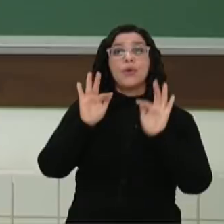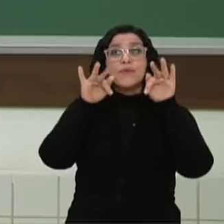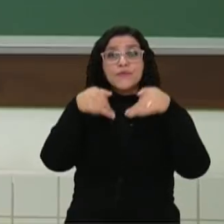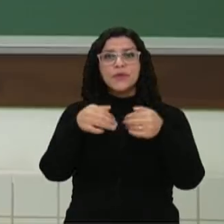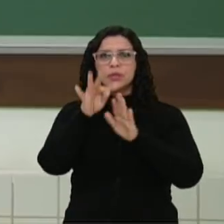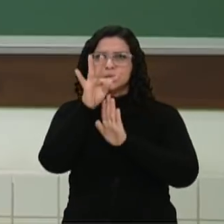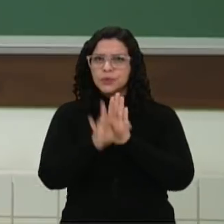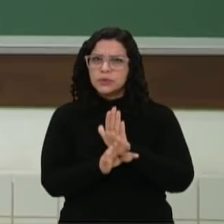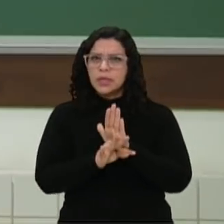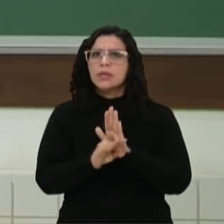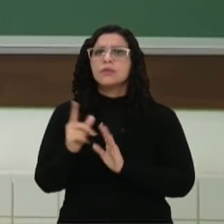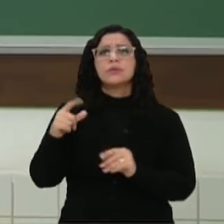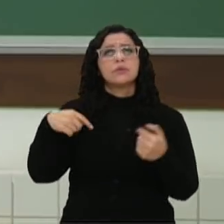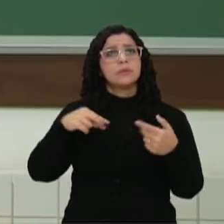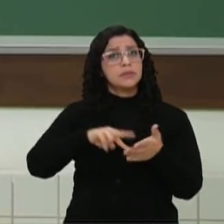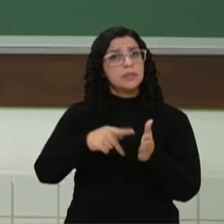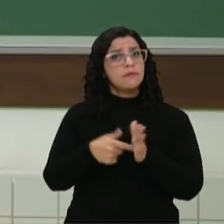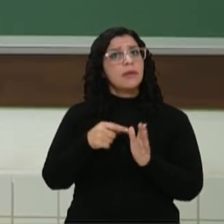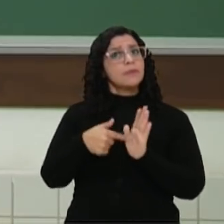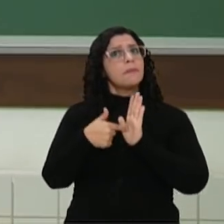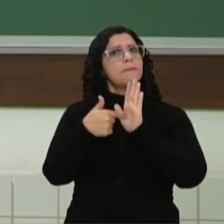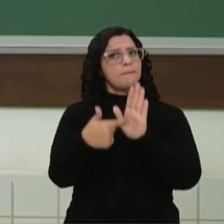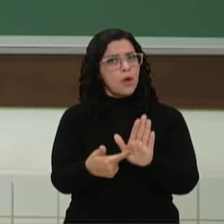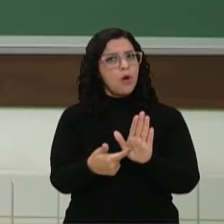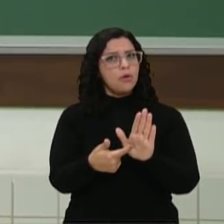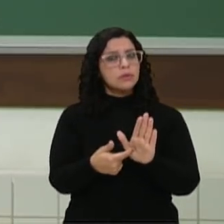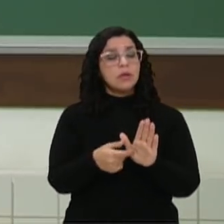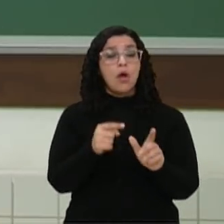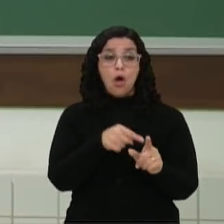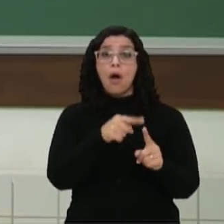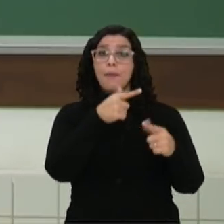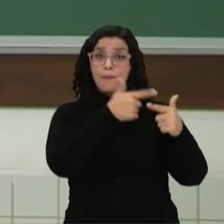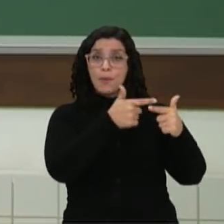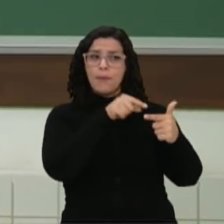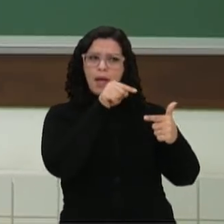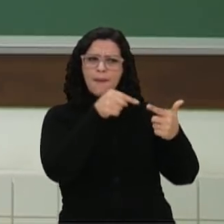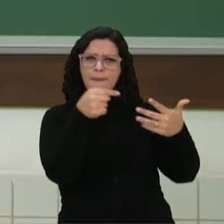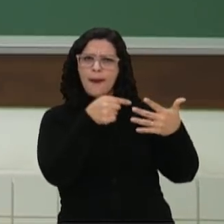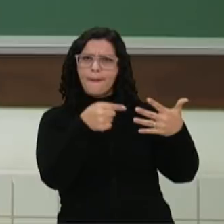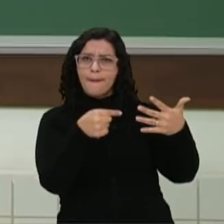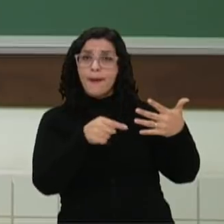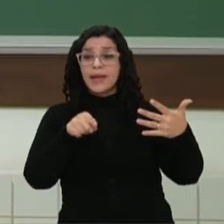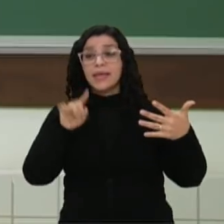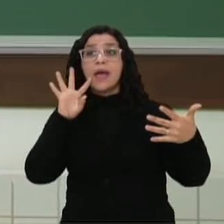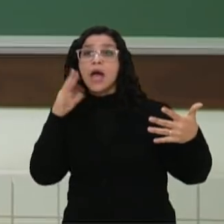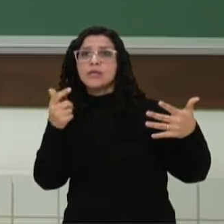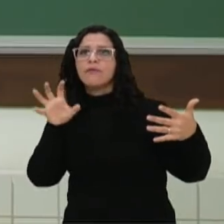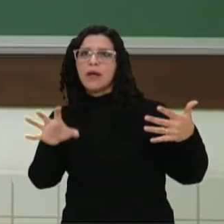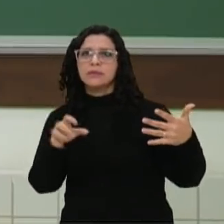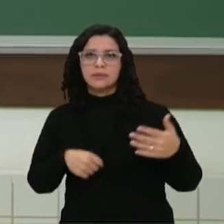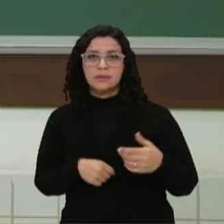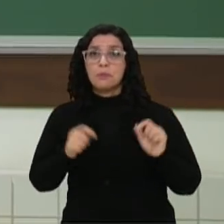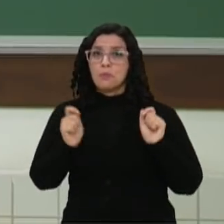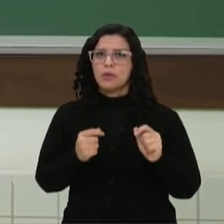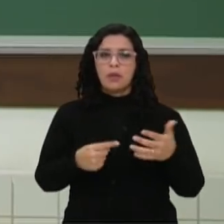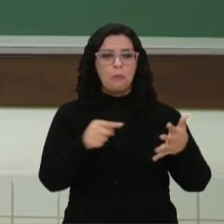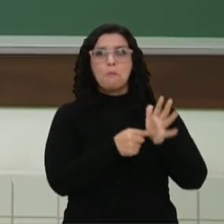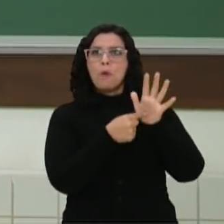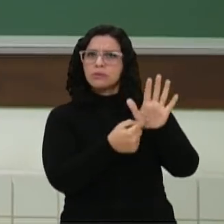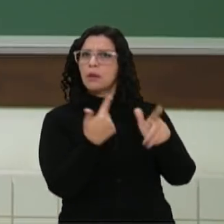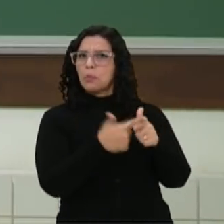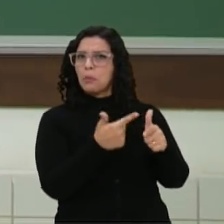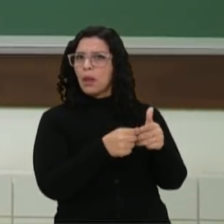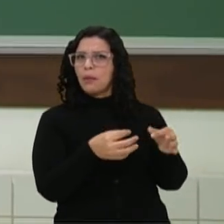carta aberta, é necessário que ela apresente, sim, uma possível solução para o problema apresentado. Não basta apenas apontar o